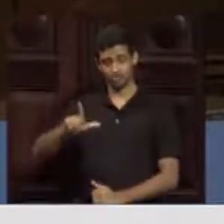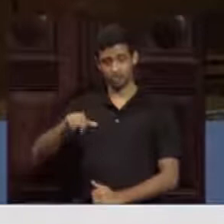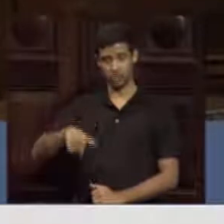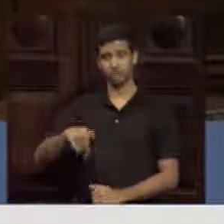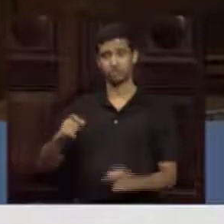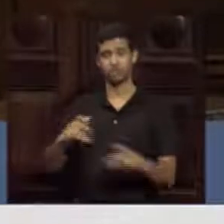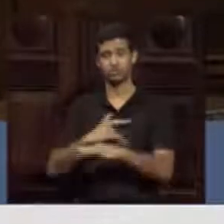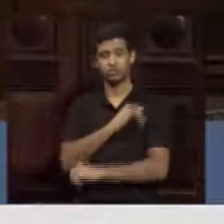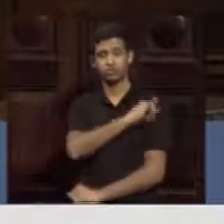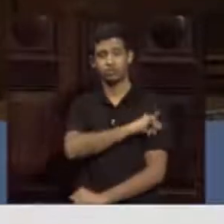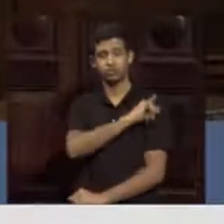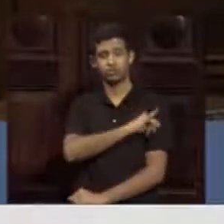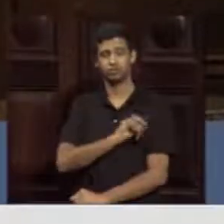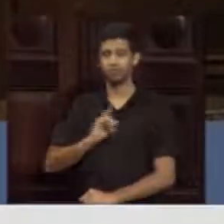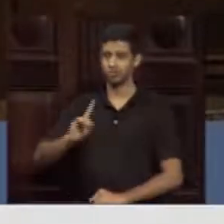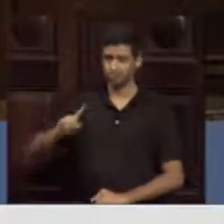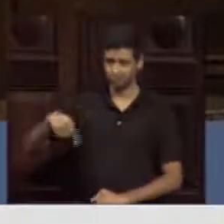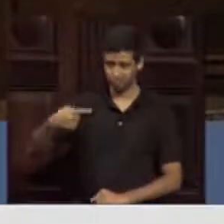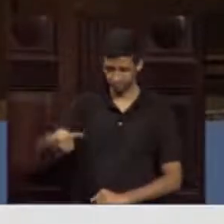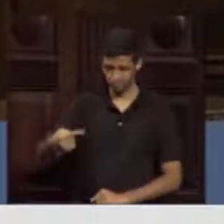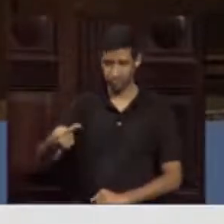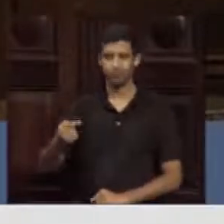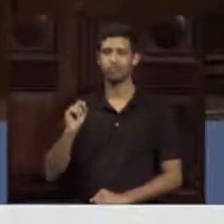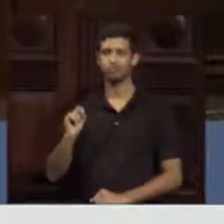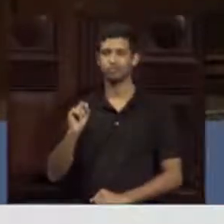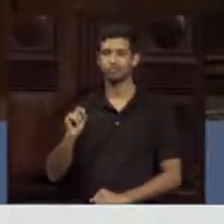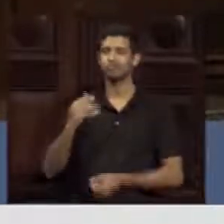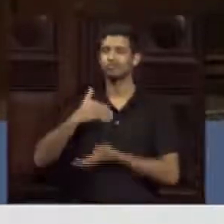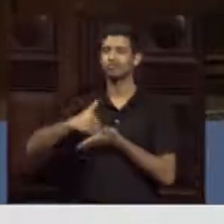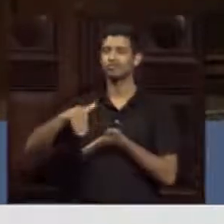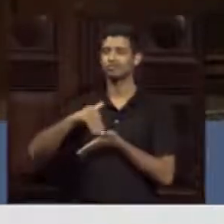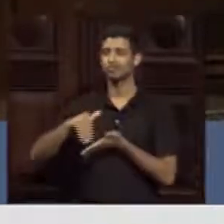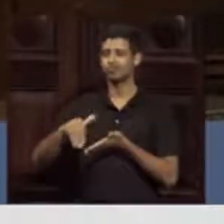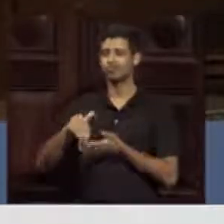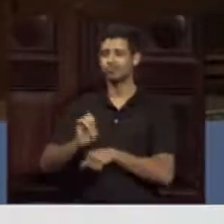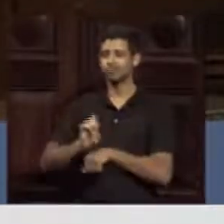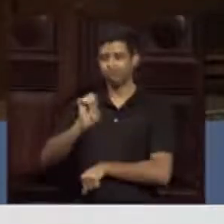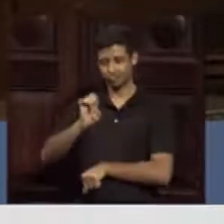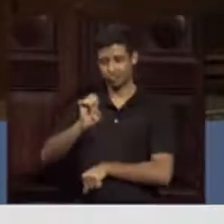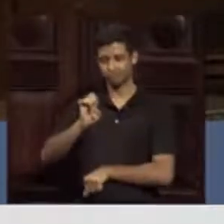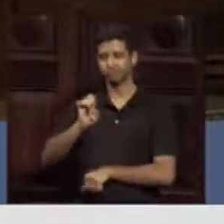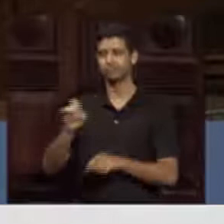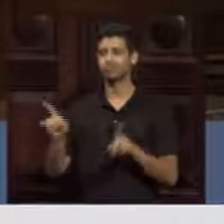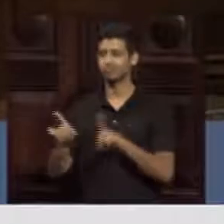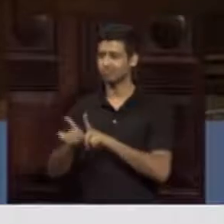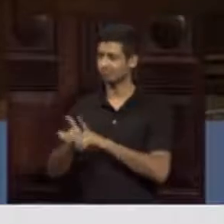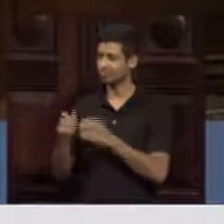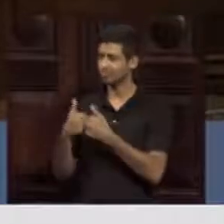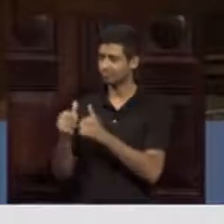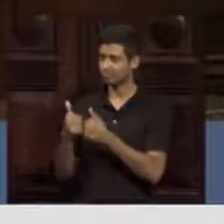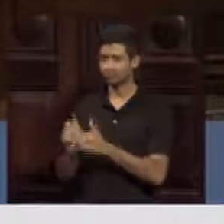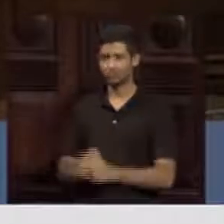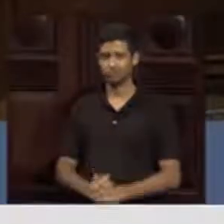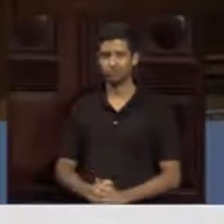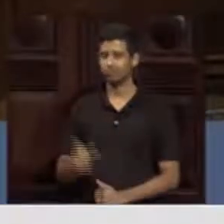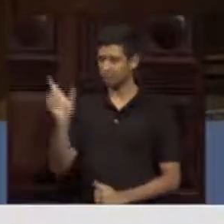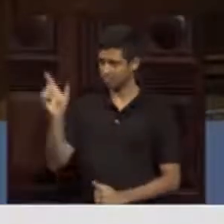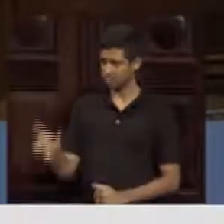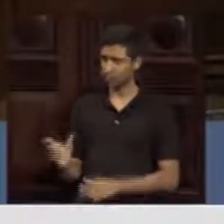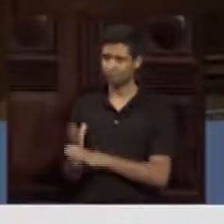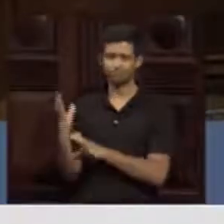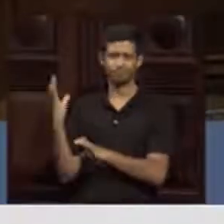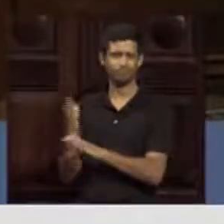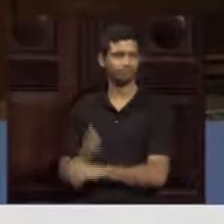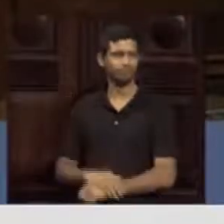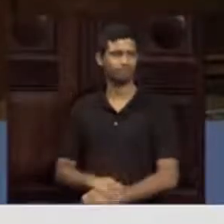Janeiro, e posteriormente também secretário de Estado de Transporte. Fernando McDowell, sem dúvida